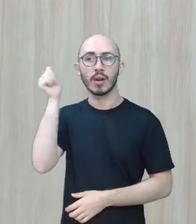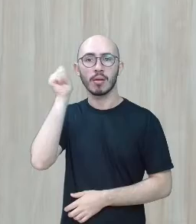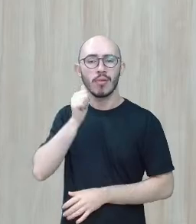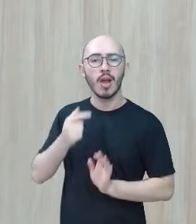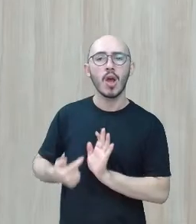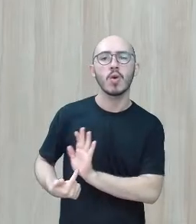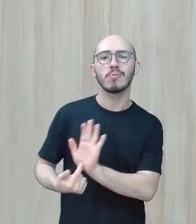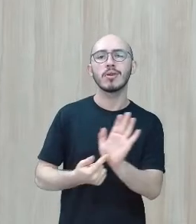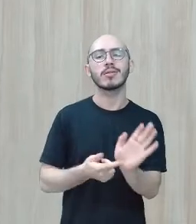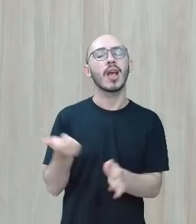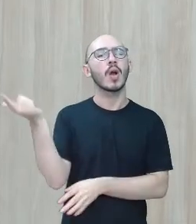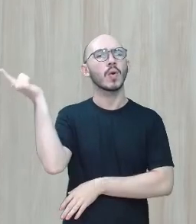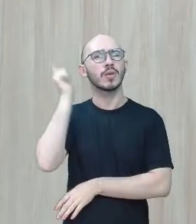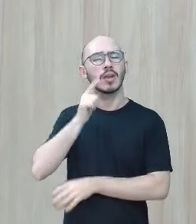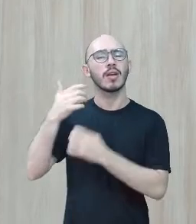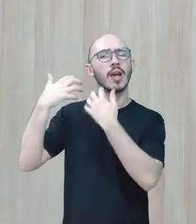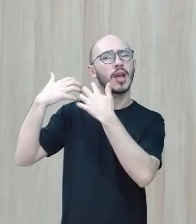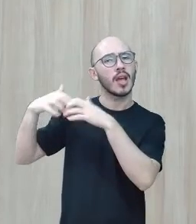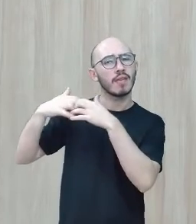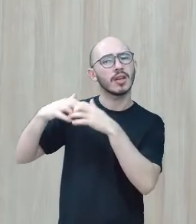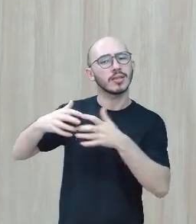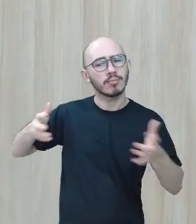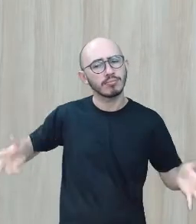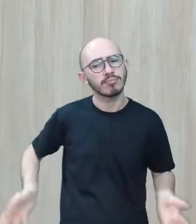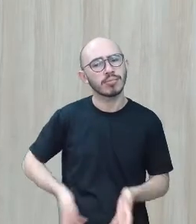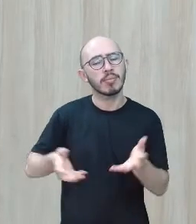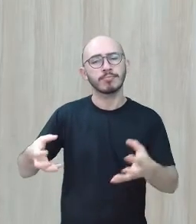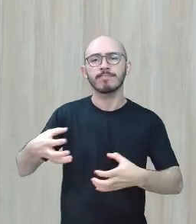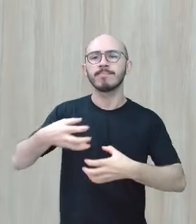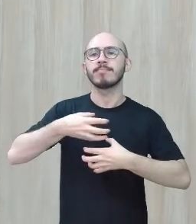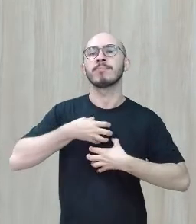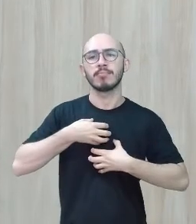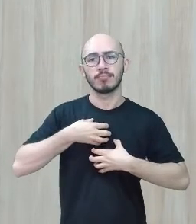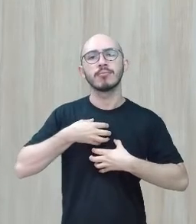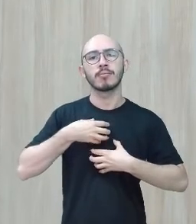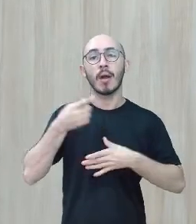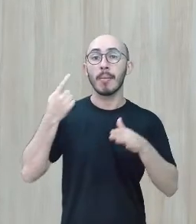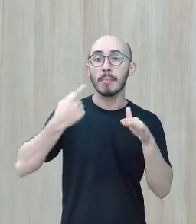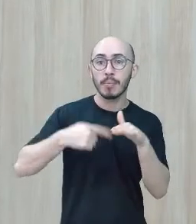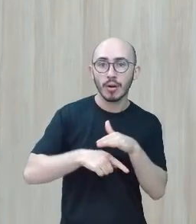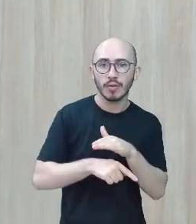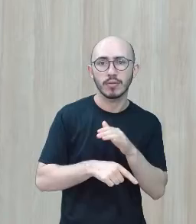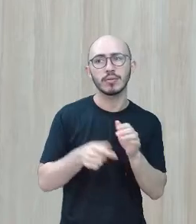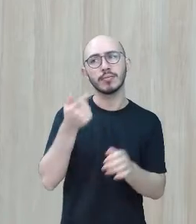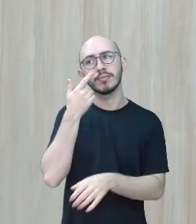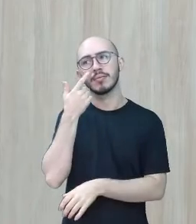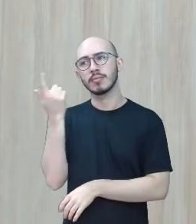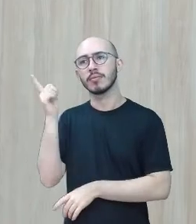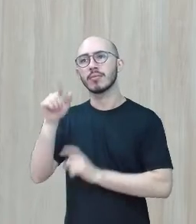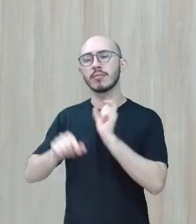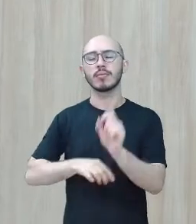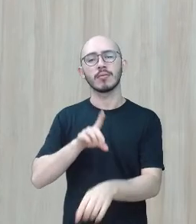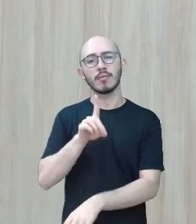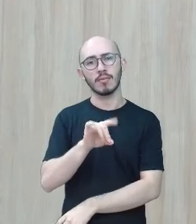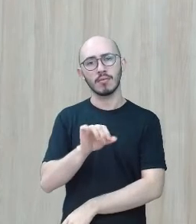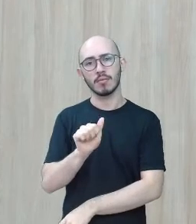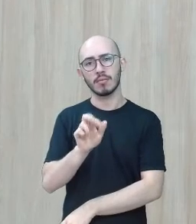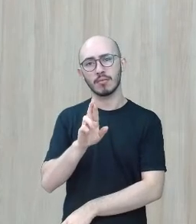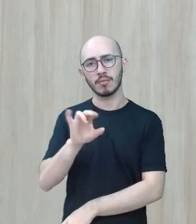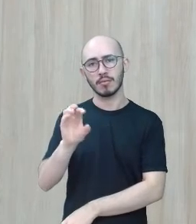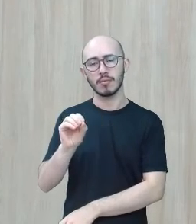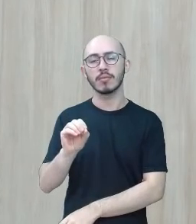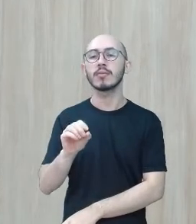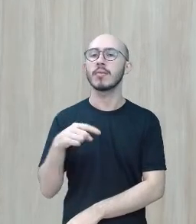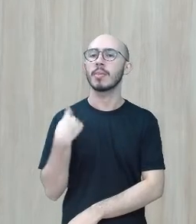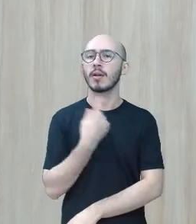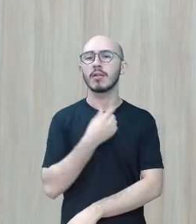reflexões extremamente tocantes e profundas. E assim, embora seja um diário, o formato seja um diário, não podemos